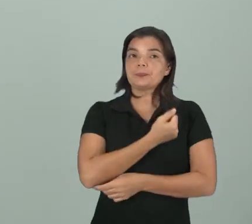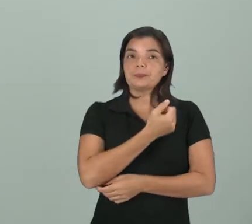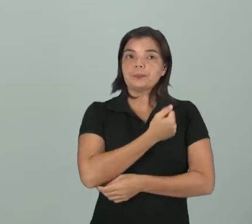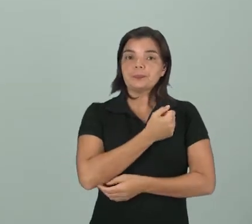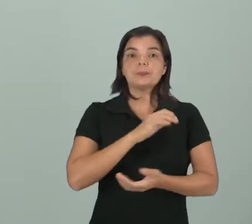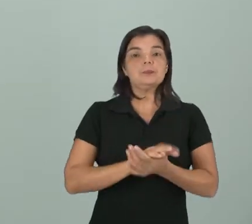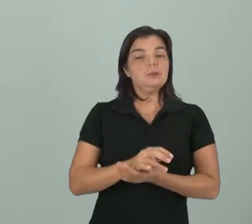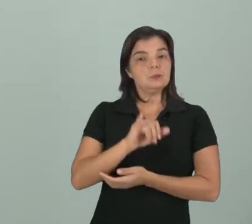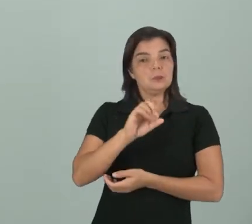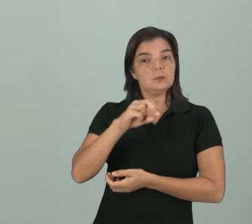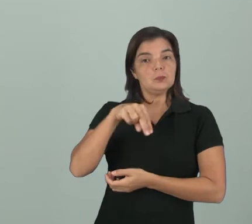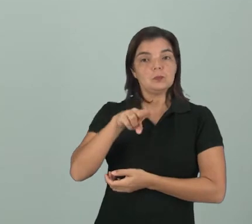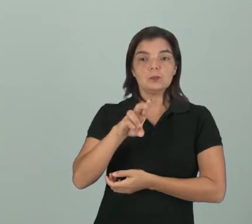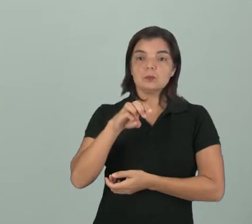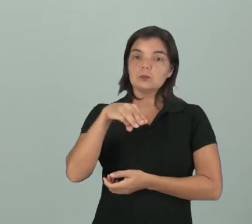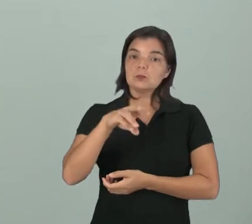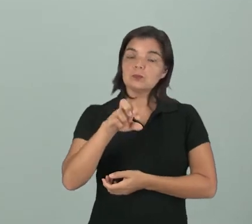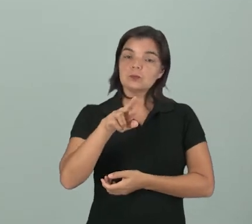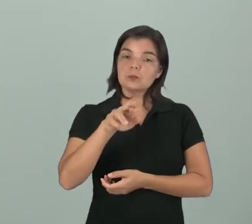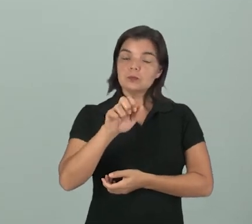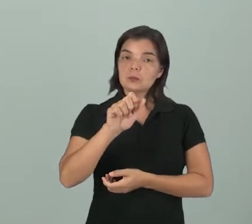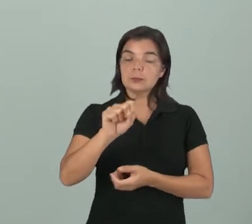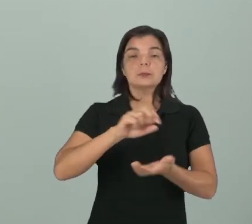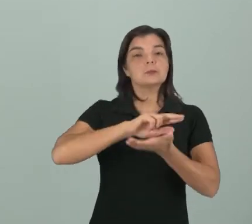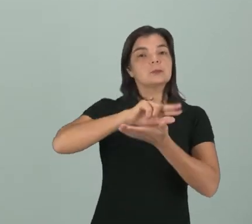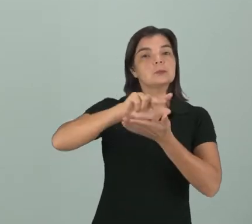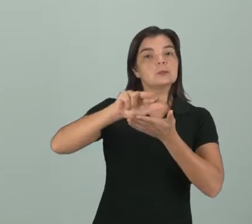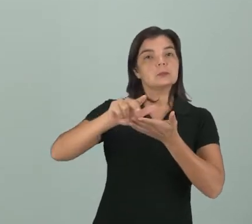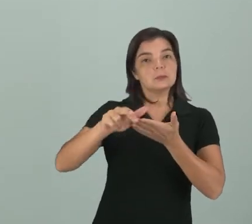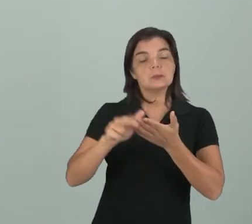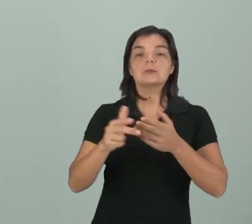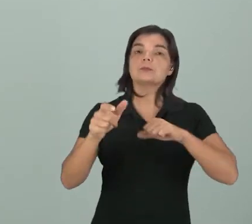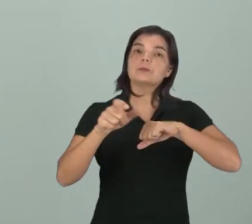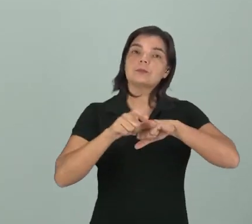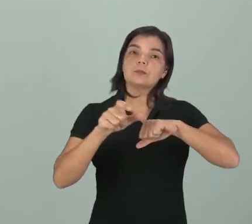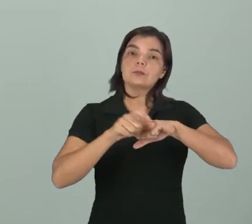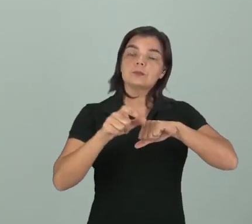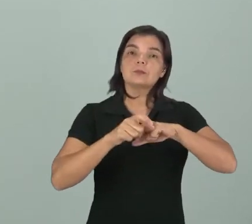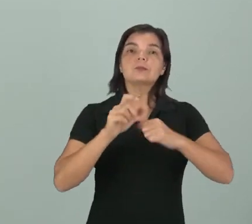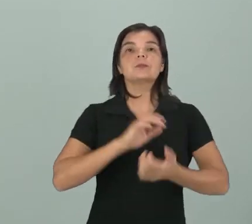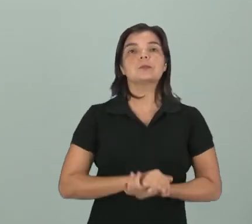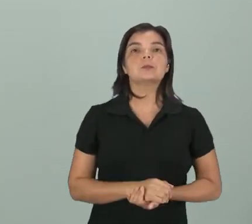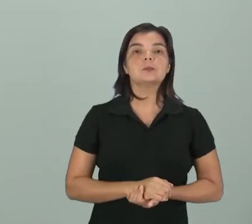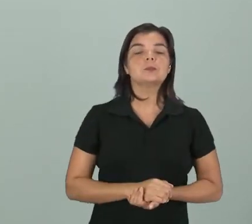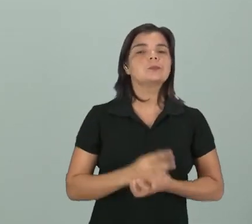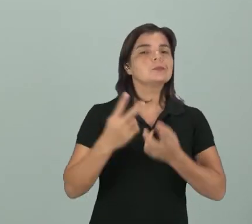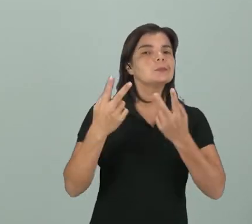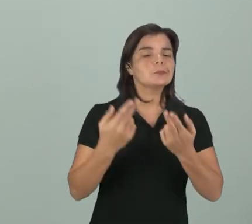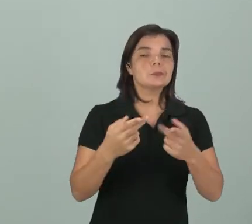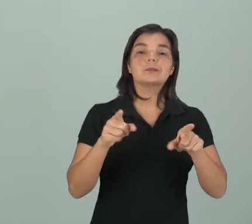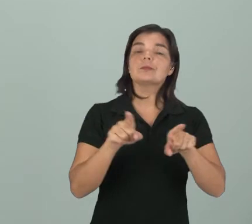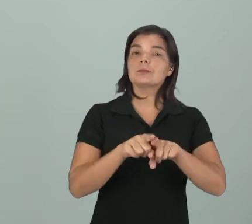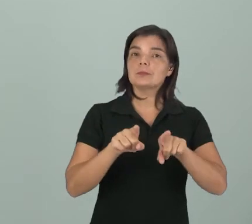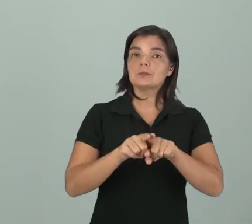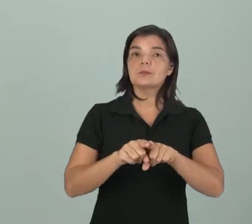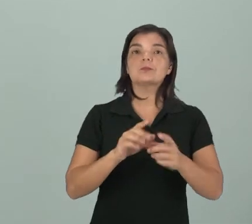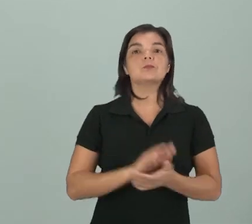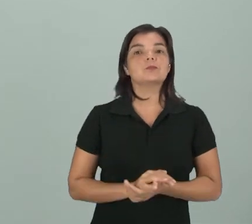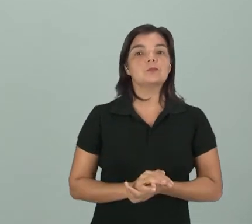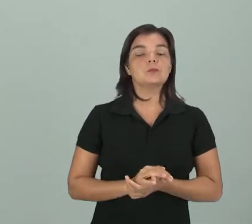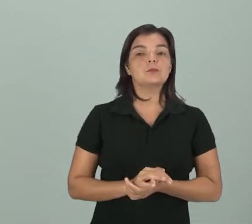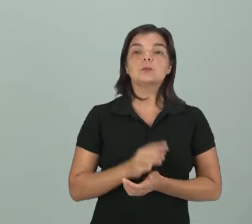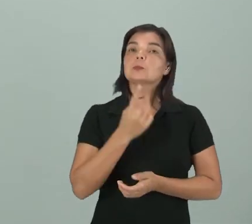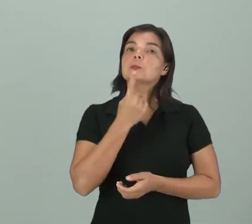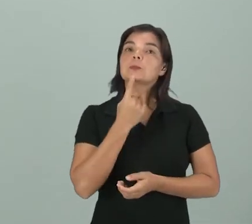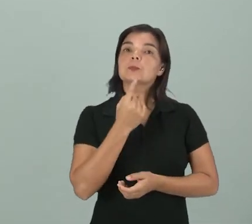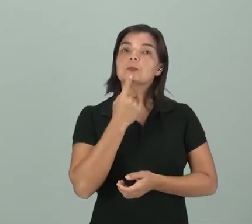inúmeras está no plural por quê? Porque está relacionado ao substantivo lendas. A mesma coisa acontece com